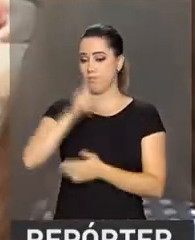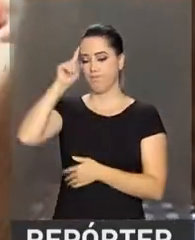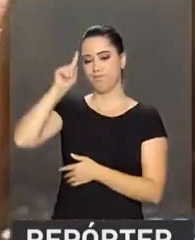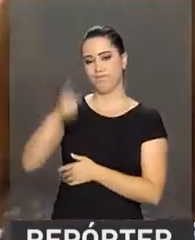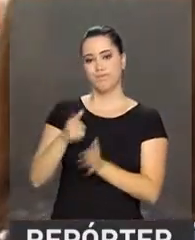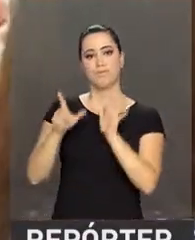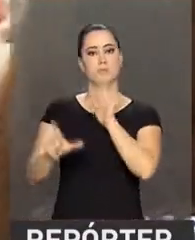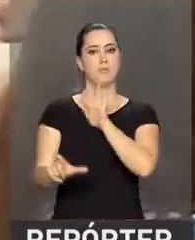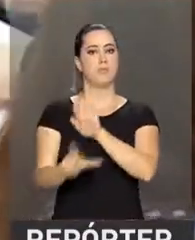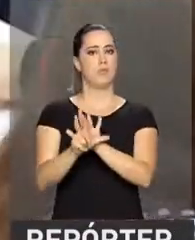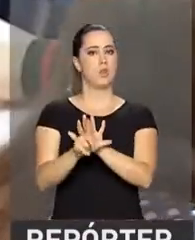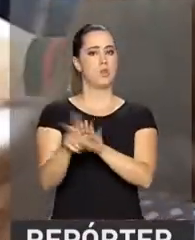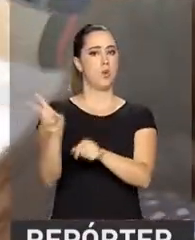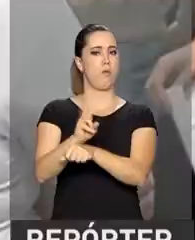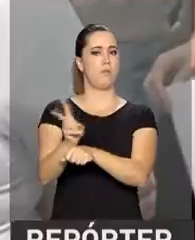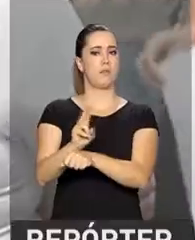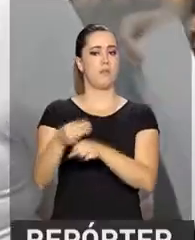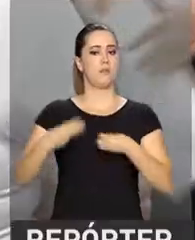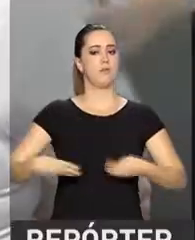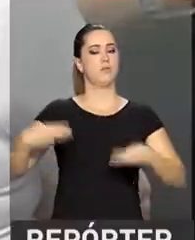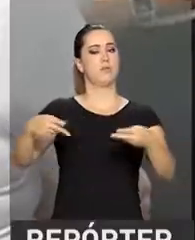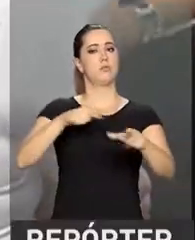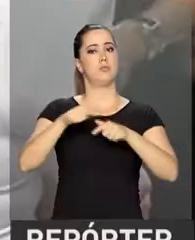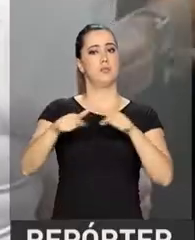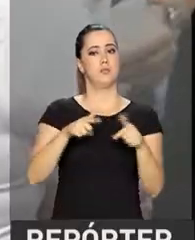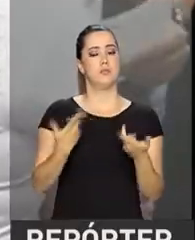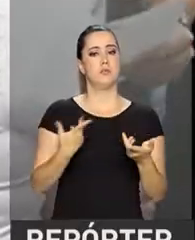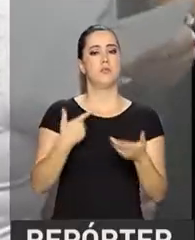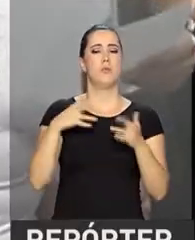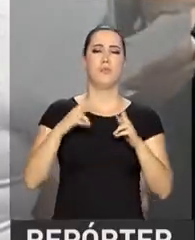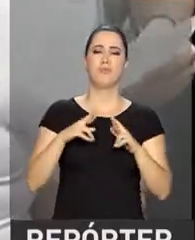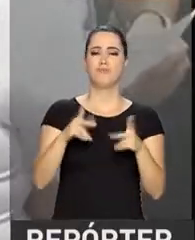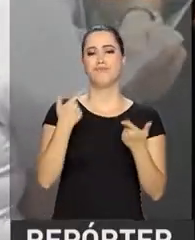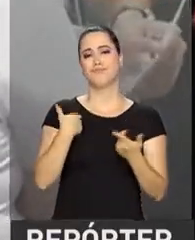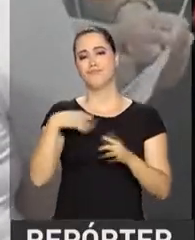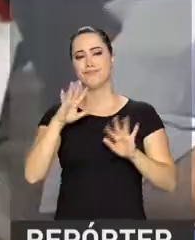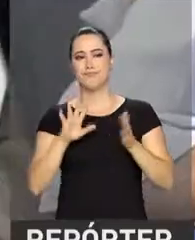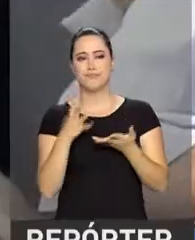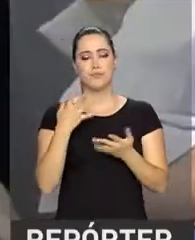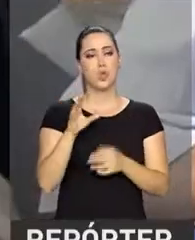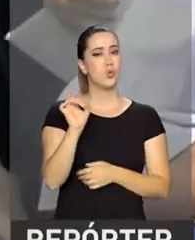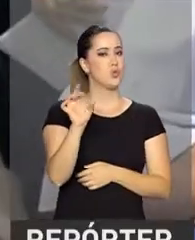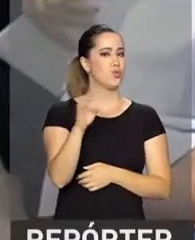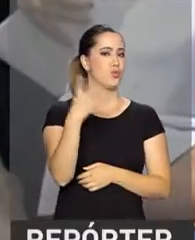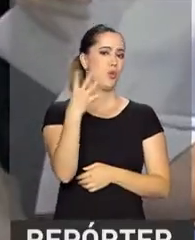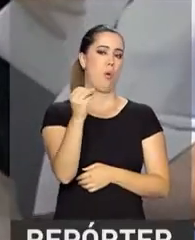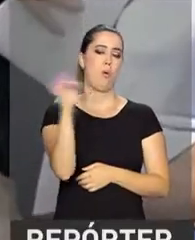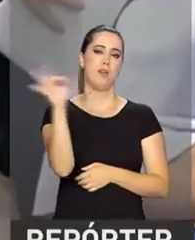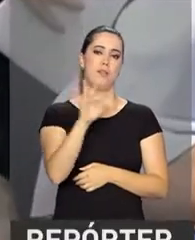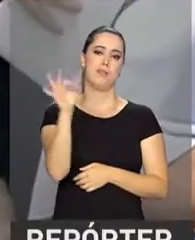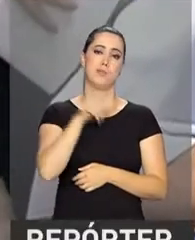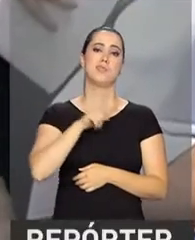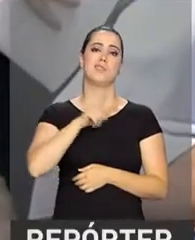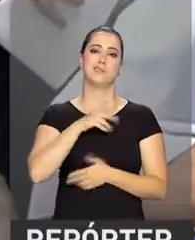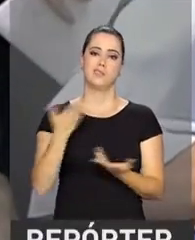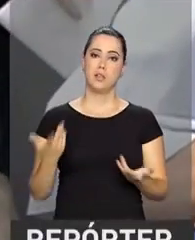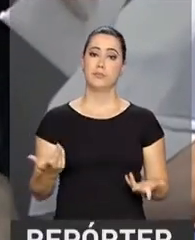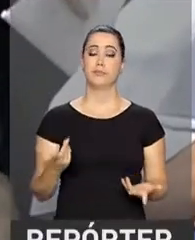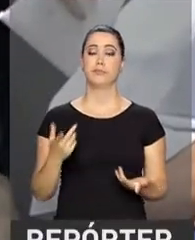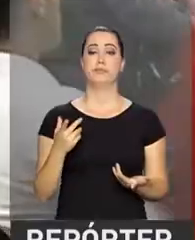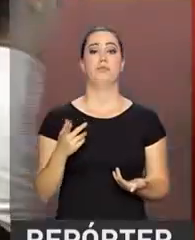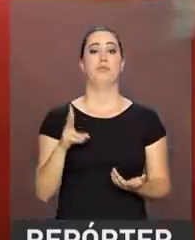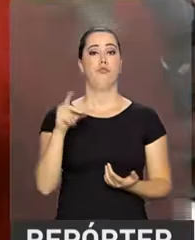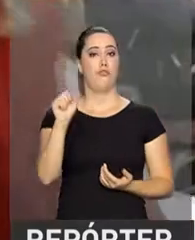determinação legal e com a fiscalização do Ministério do Trabalho, estima-se que apenas 40% das vagas sejam preenchidas. Por